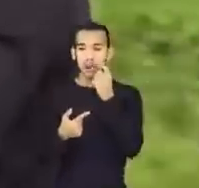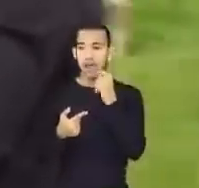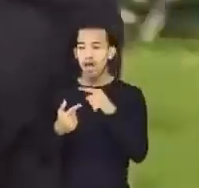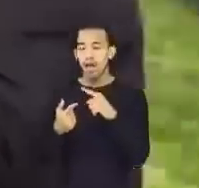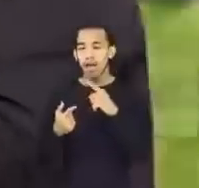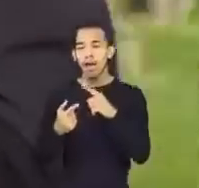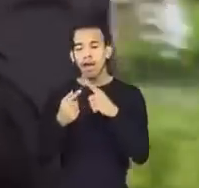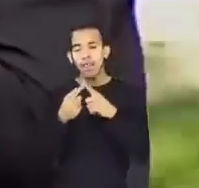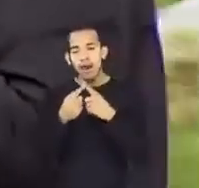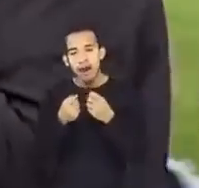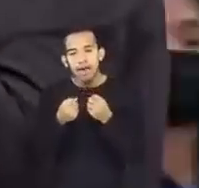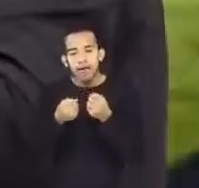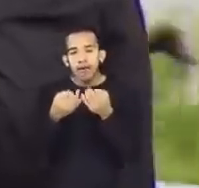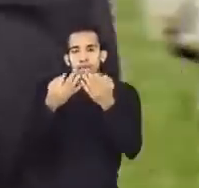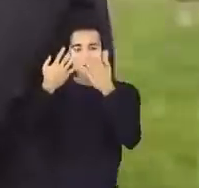à fumaça